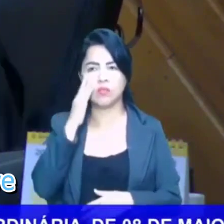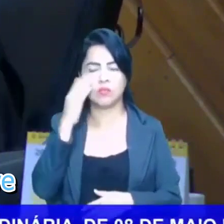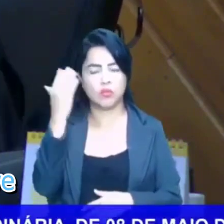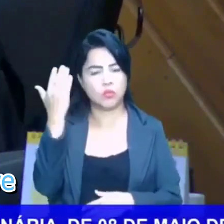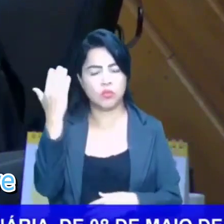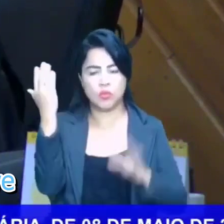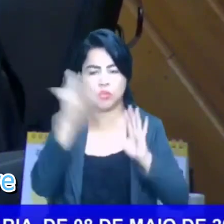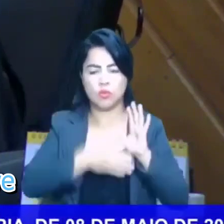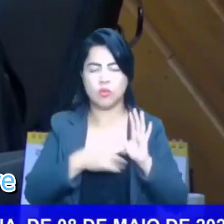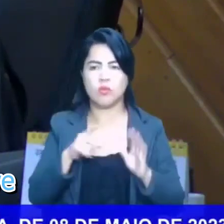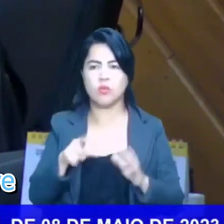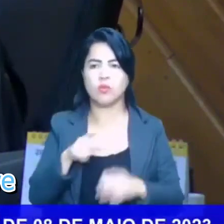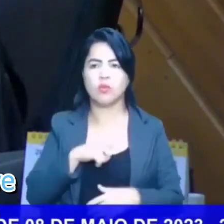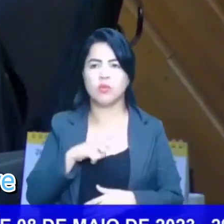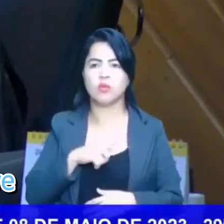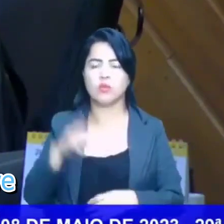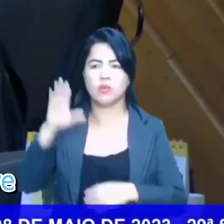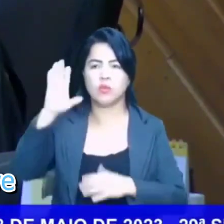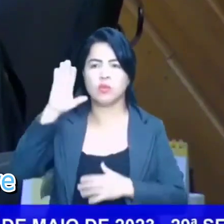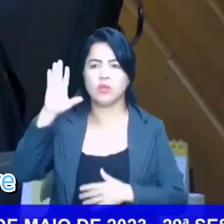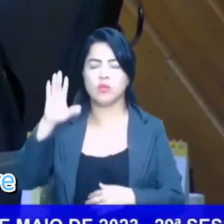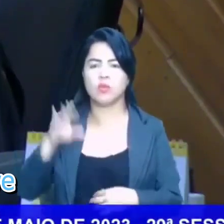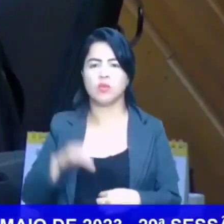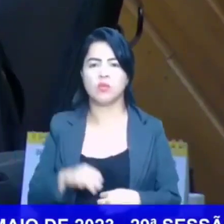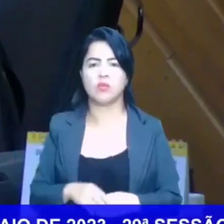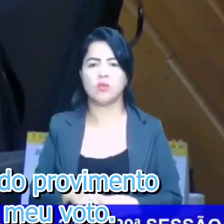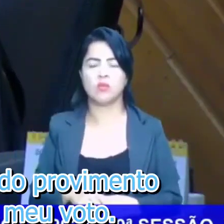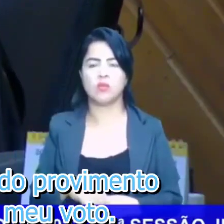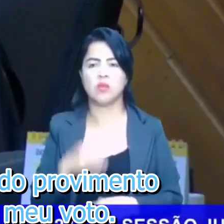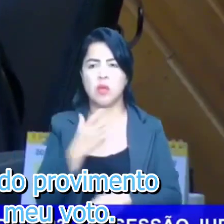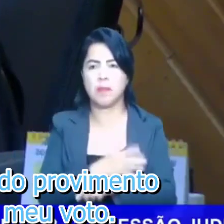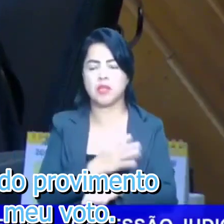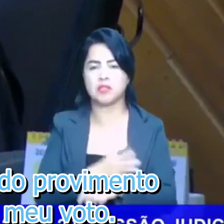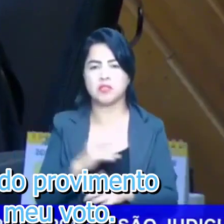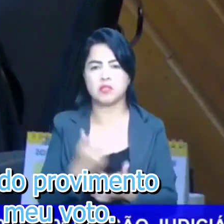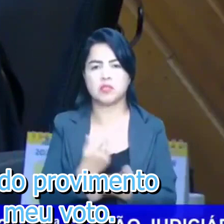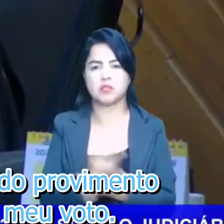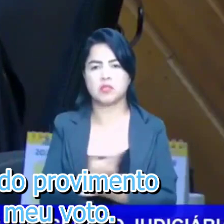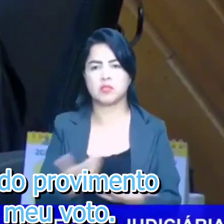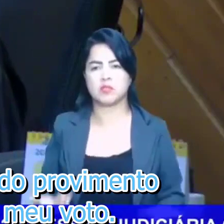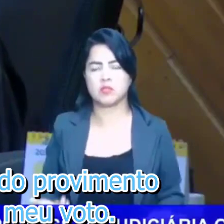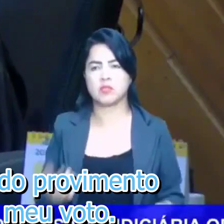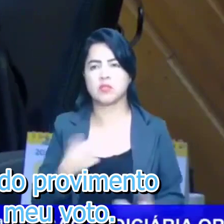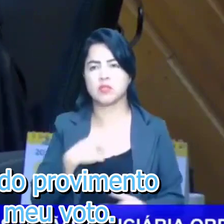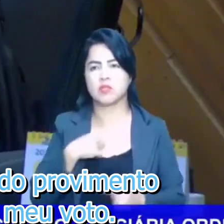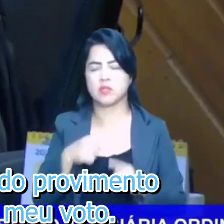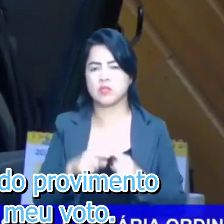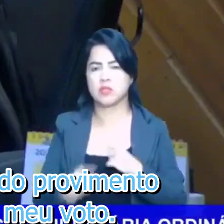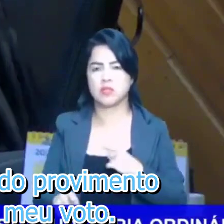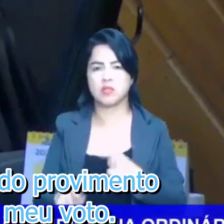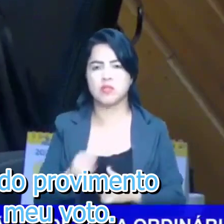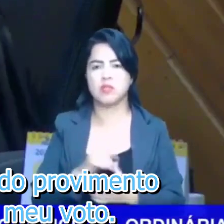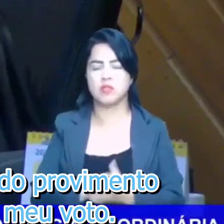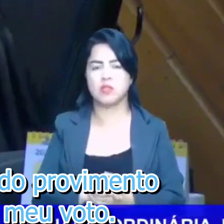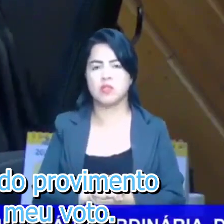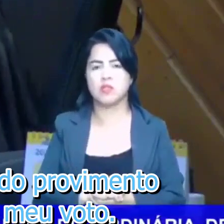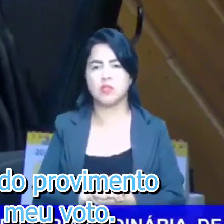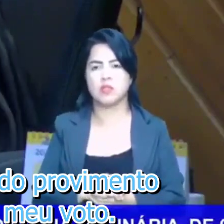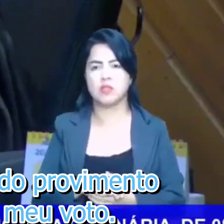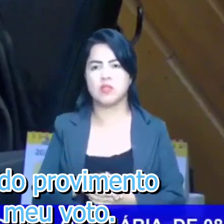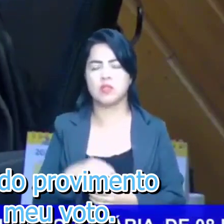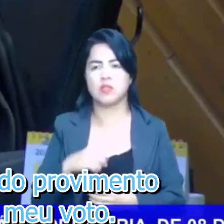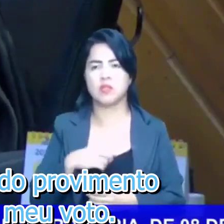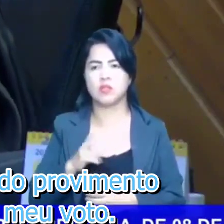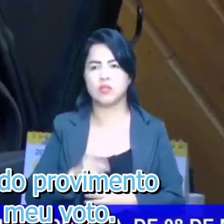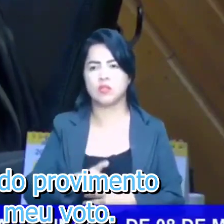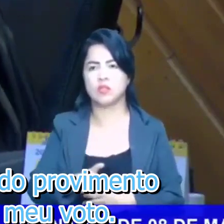da autoria do candidato ter praticado a irregularidade que foi apontada. Então, estou negando provimento ao recurso, seguindo